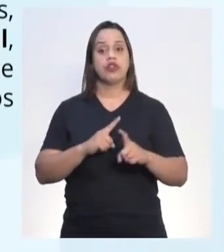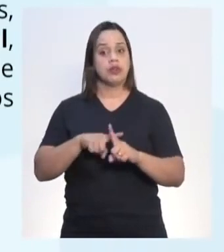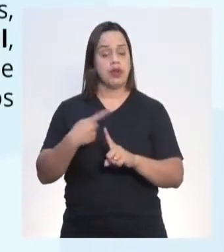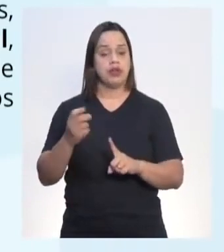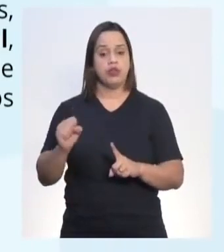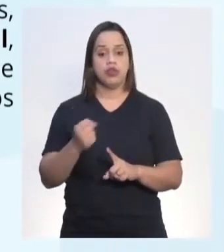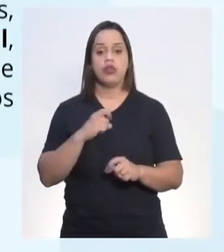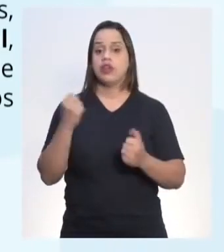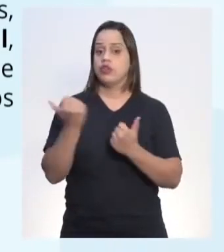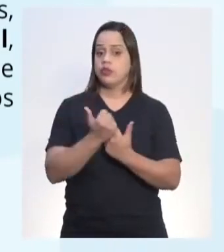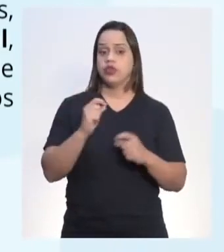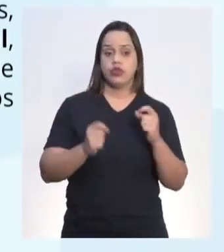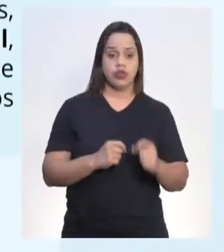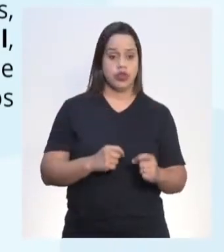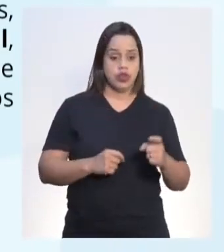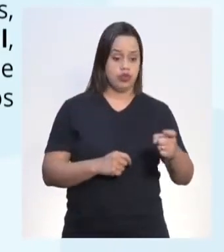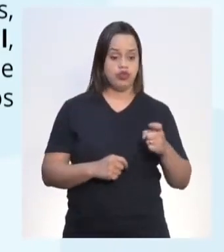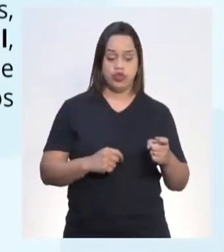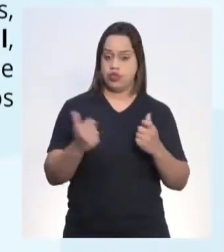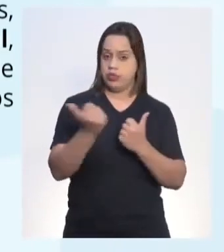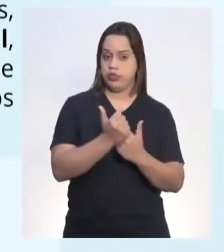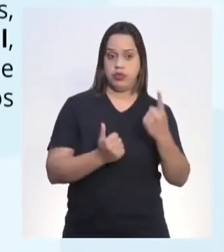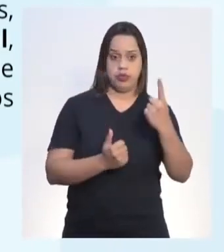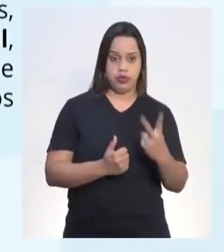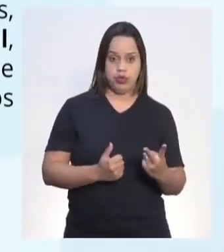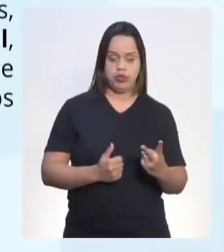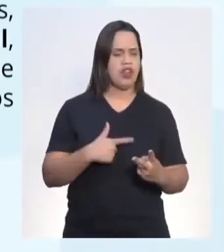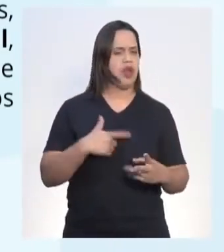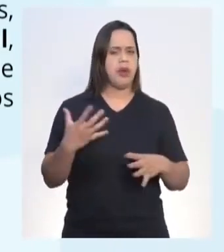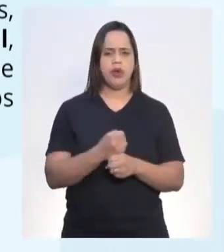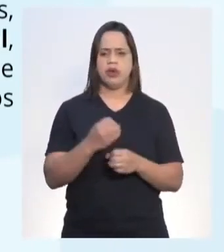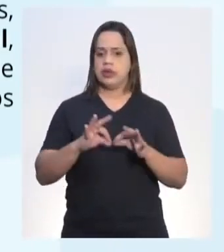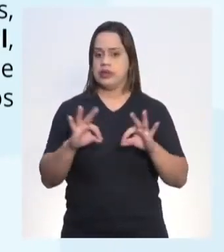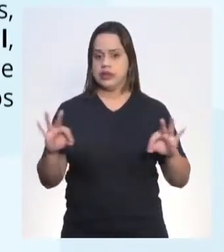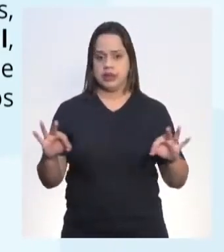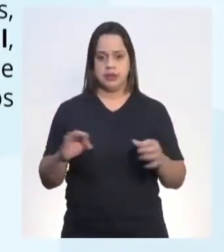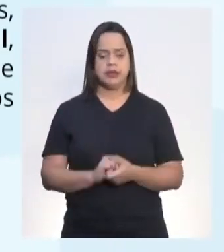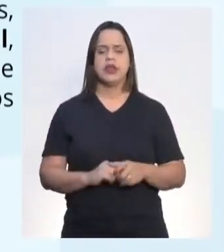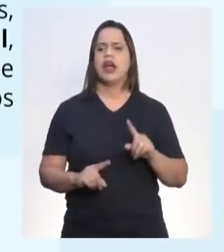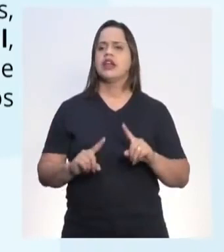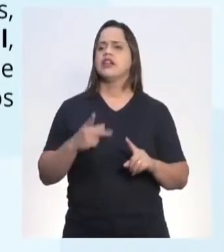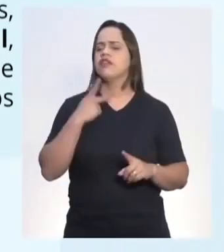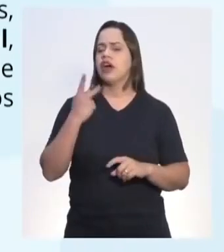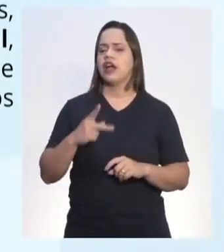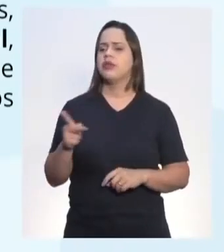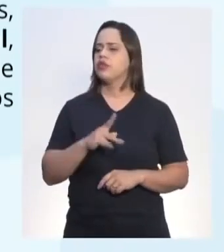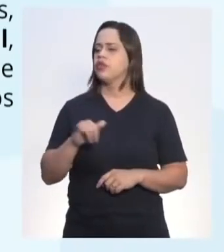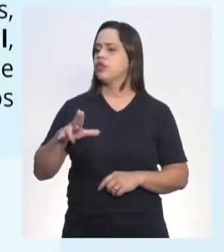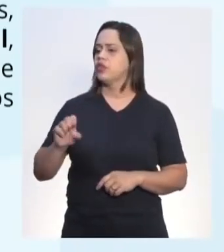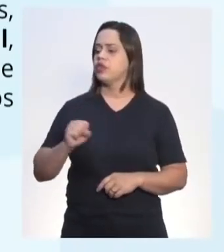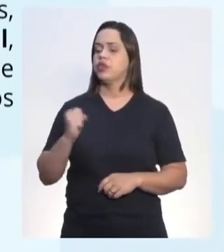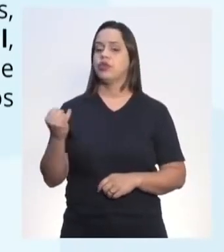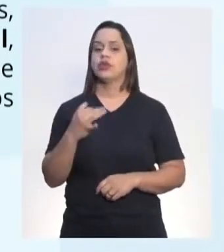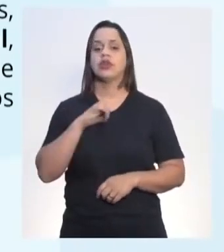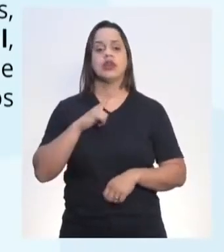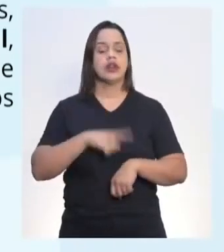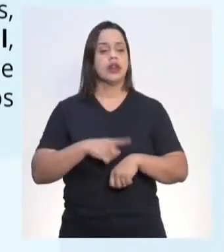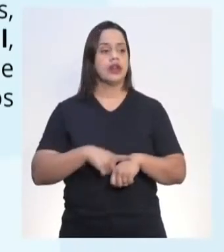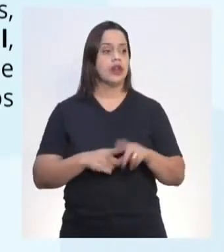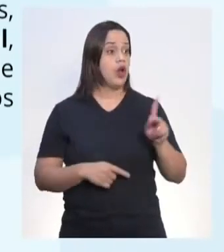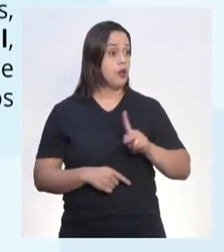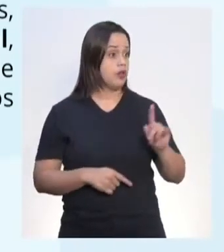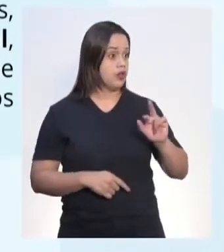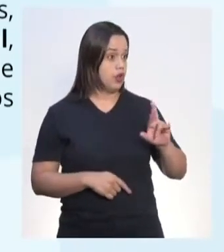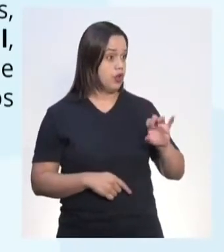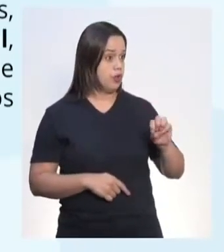vai substituir o x por 12 facilmente. Uma conta bem simples. Professora Inês, quanto tempo eles têm para esse chat?